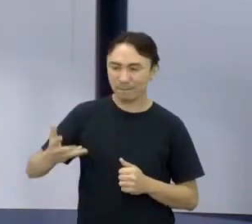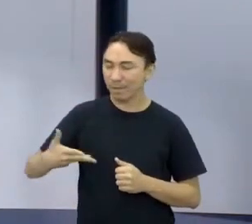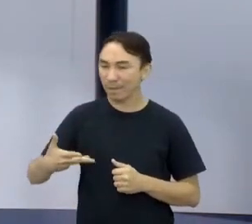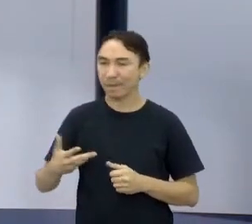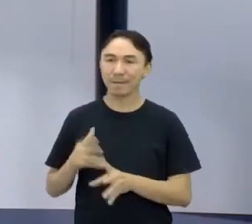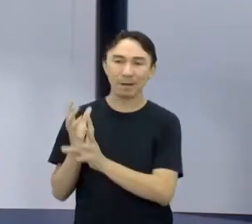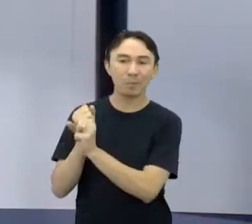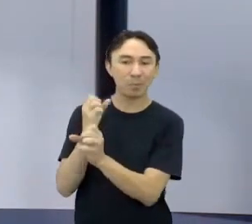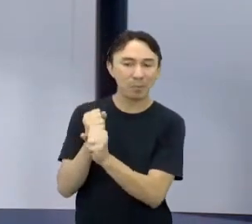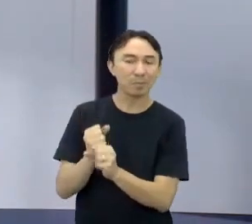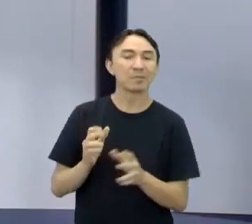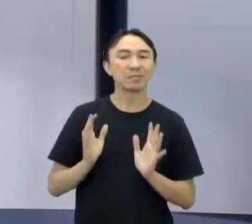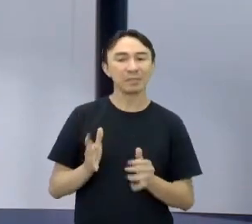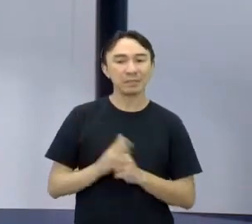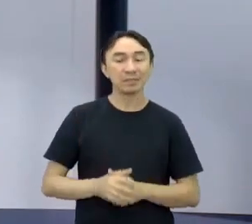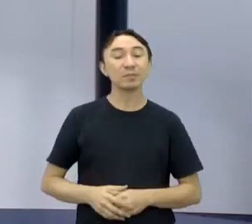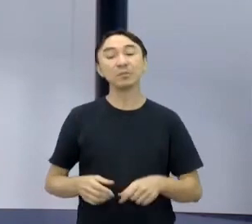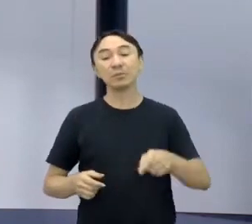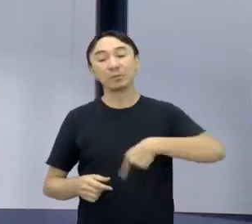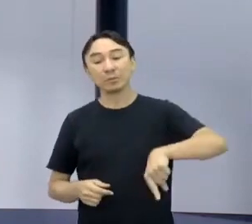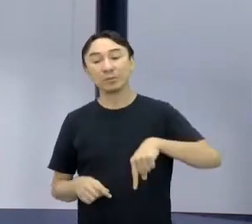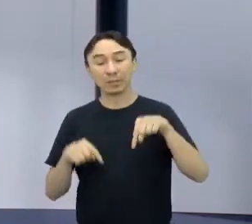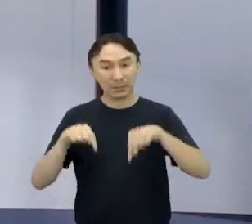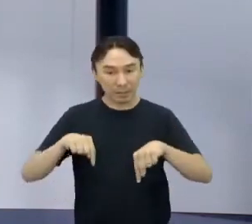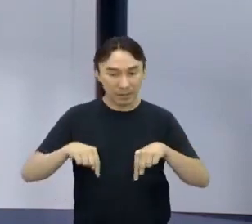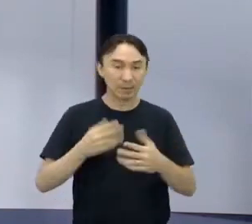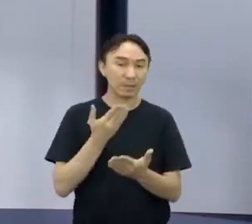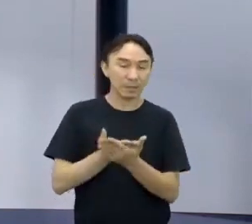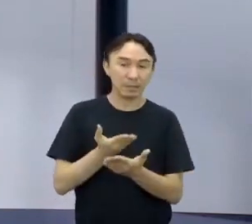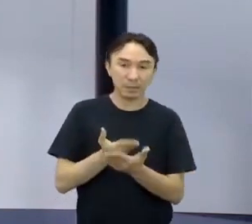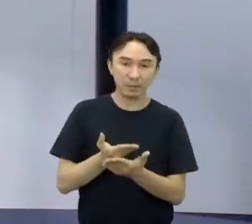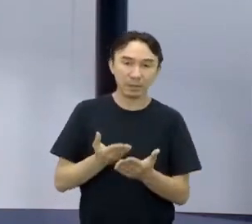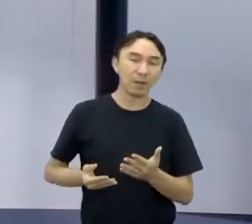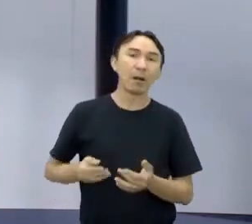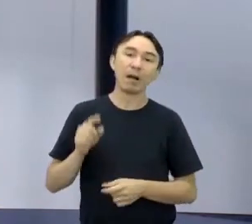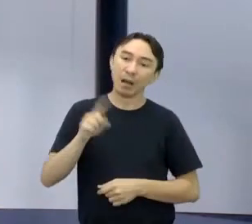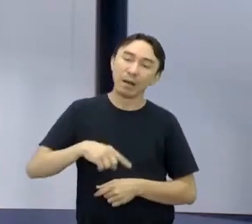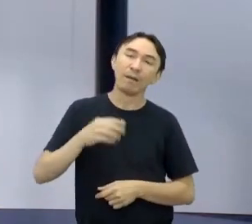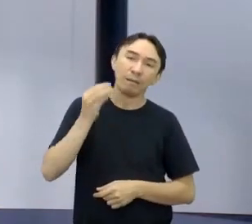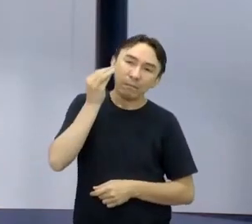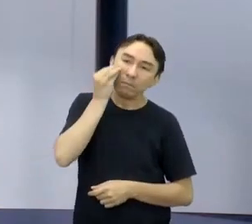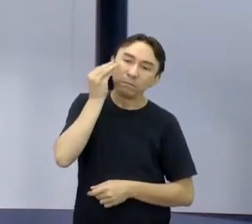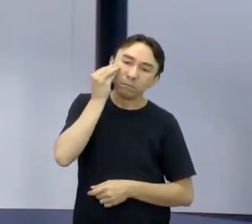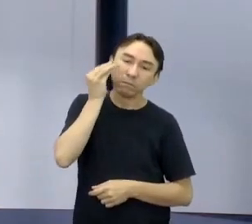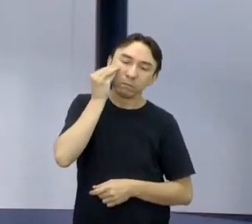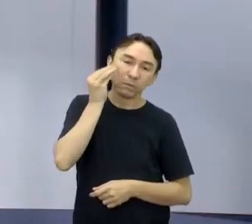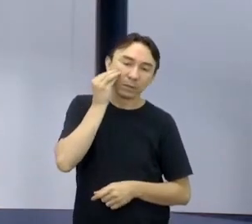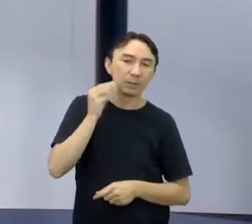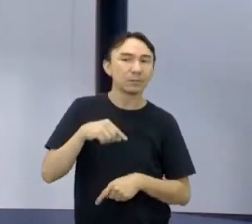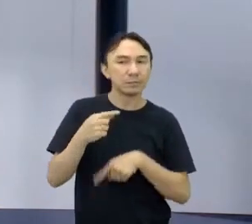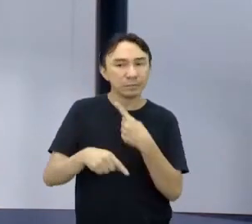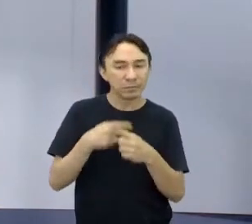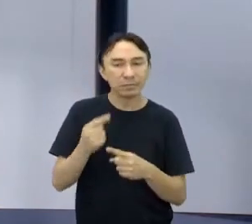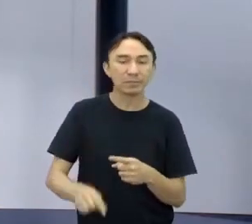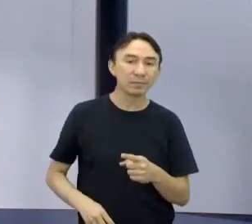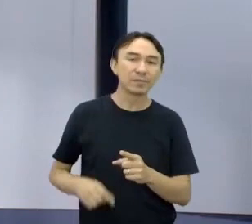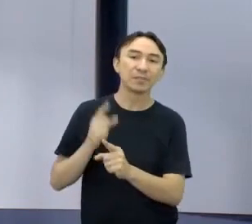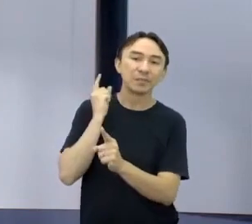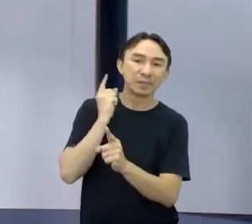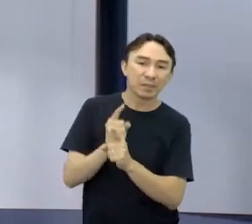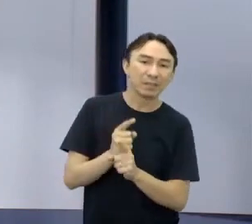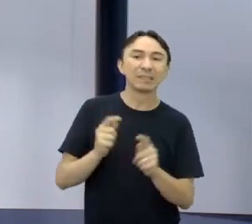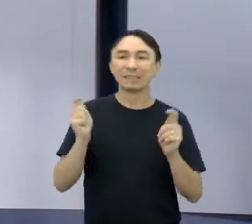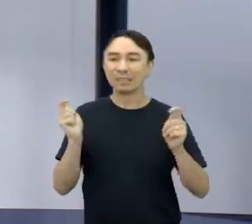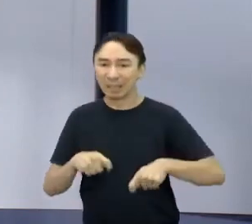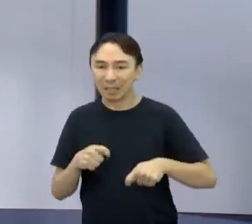dessa aula de desenvolvimento é fazer um experimento e a partir dele verificar se a gente consegue observar